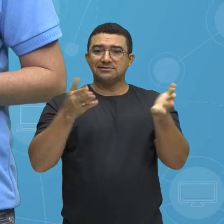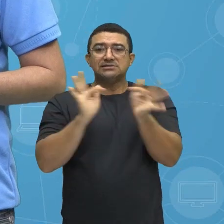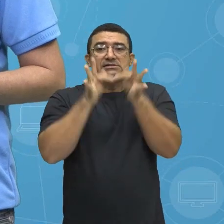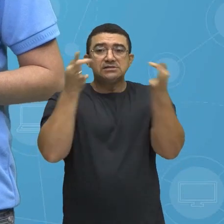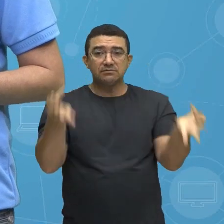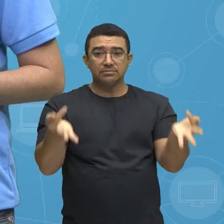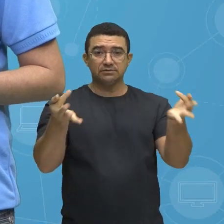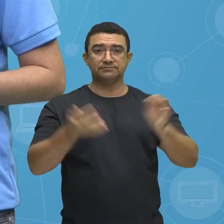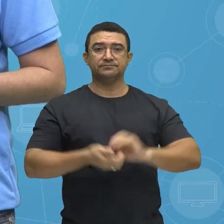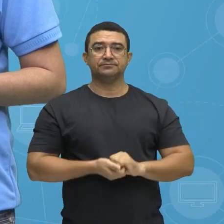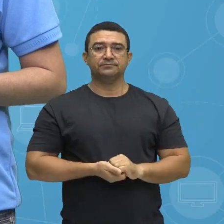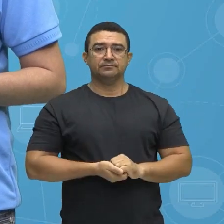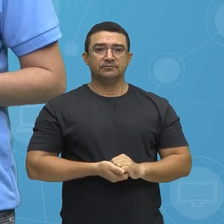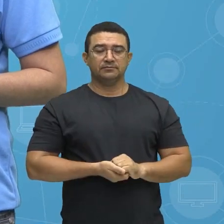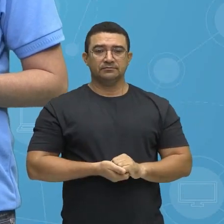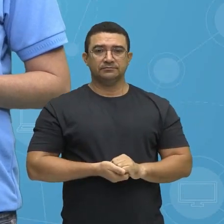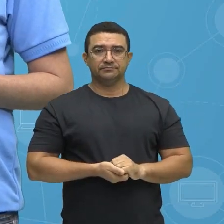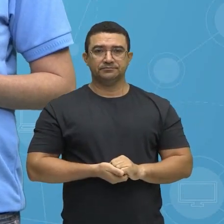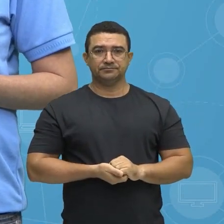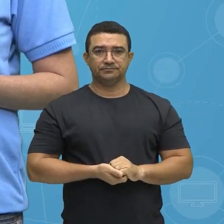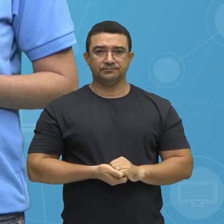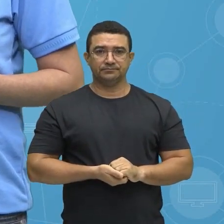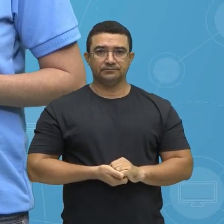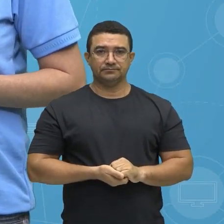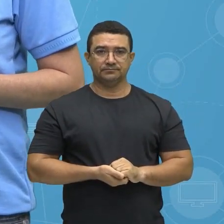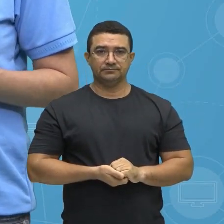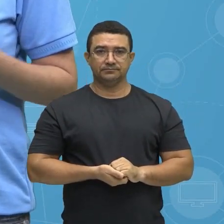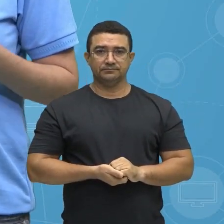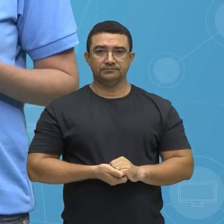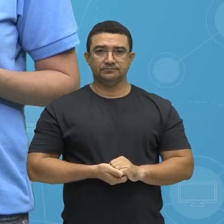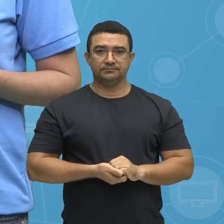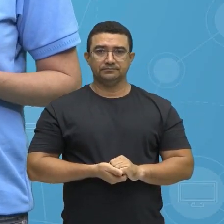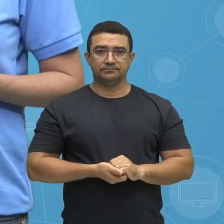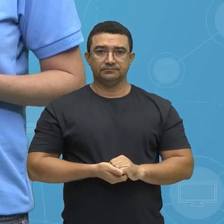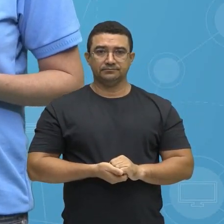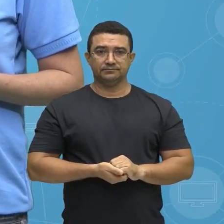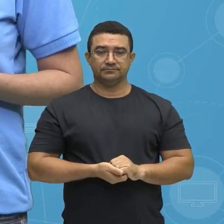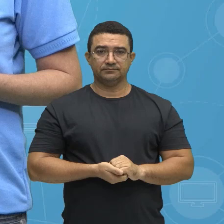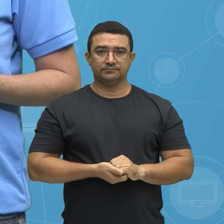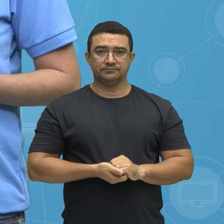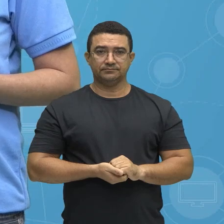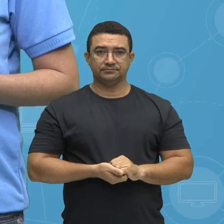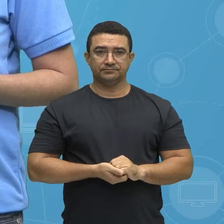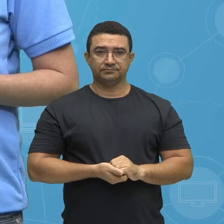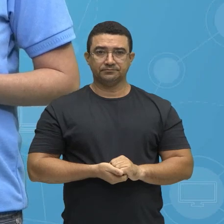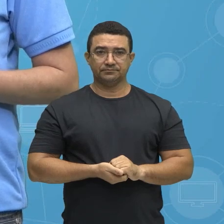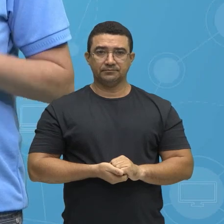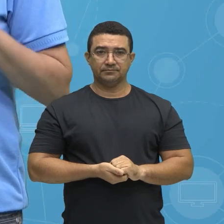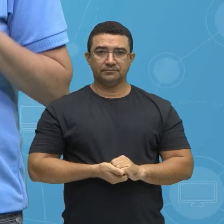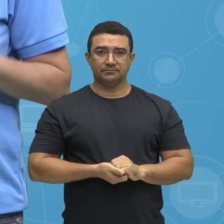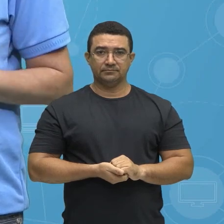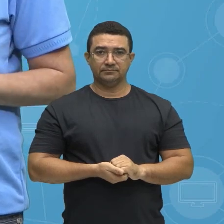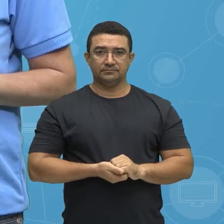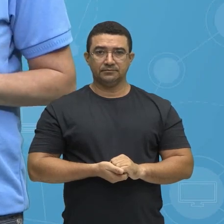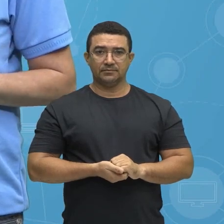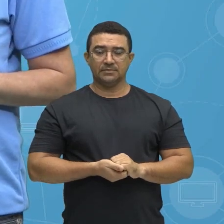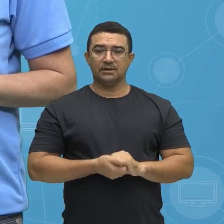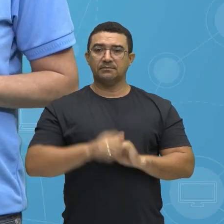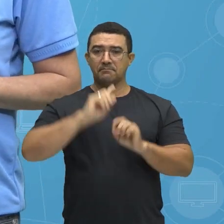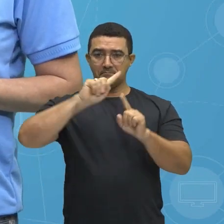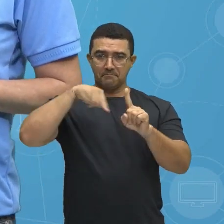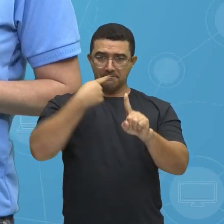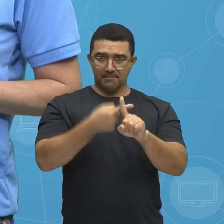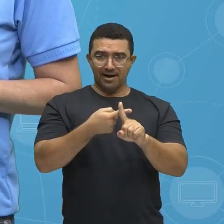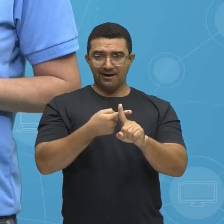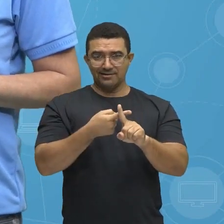caso aqui, eu utilizei o auxiliar do, ok? Do, que é o nosso assunto de hoje. Em seguida, eu